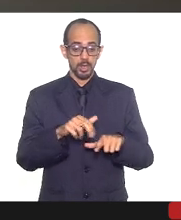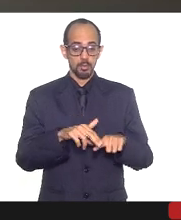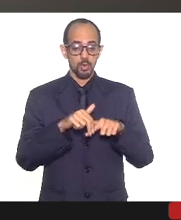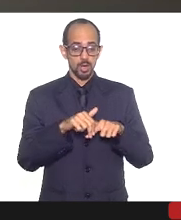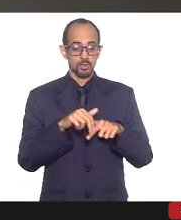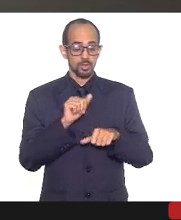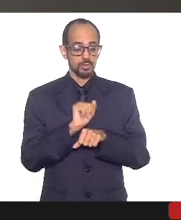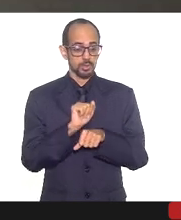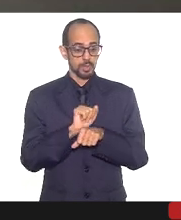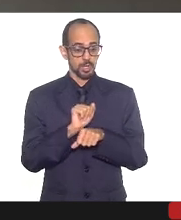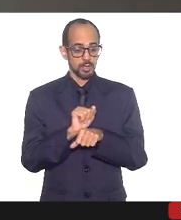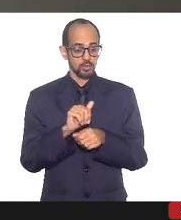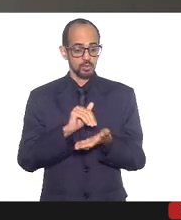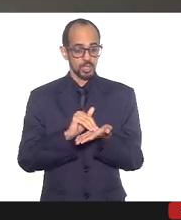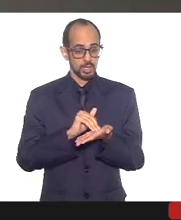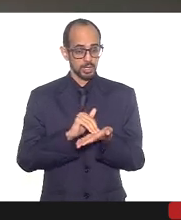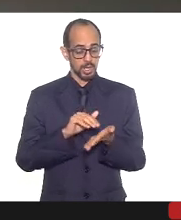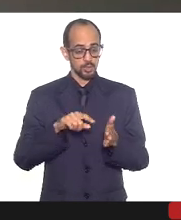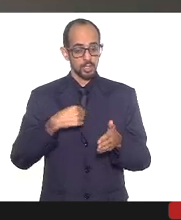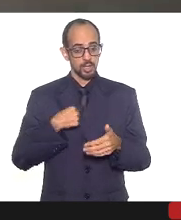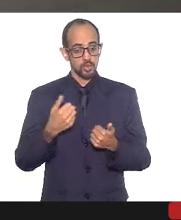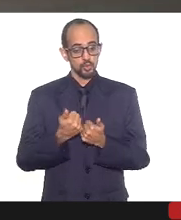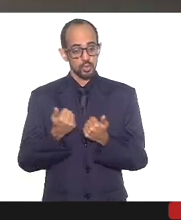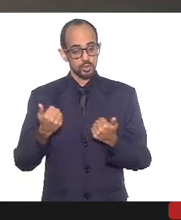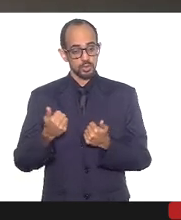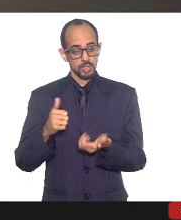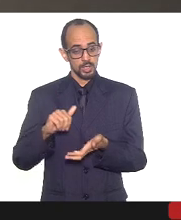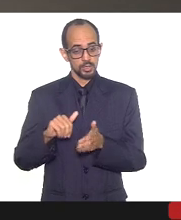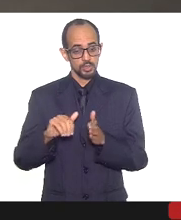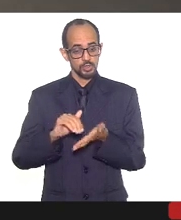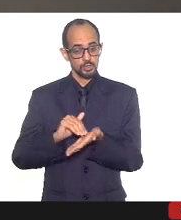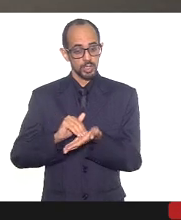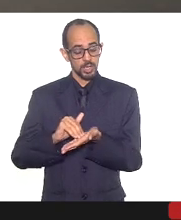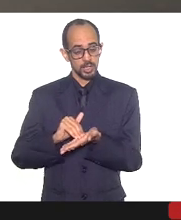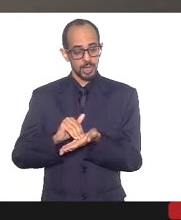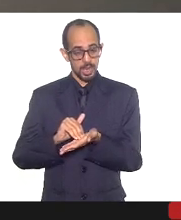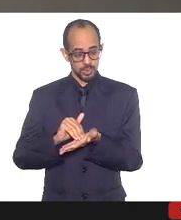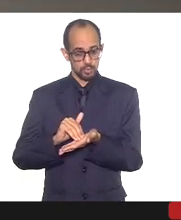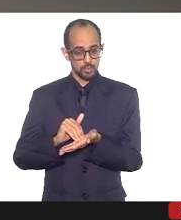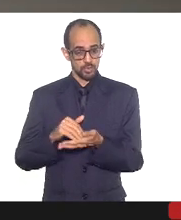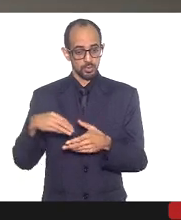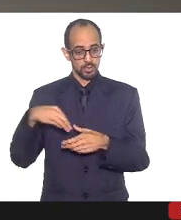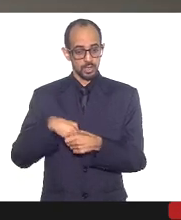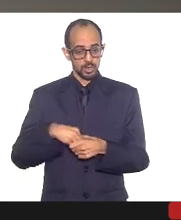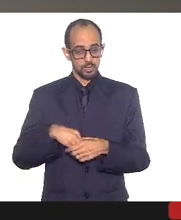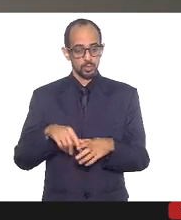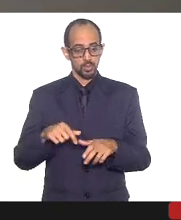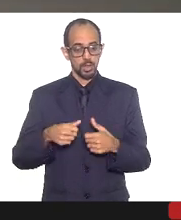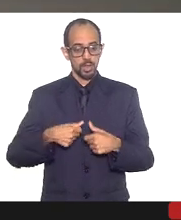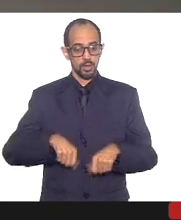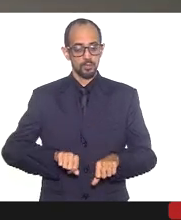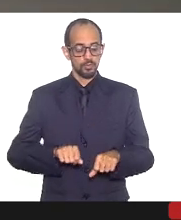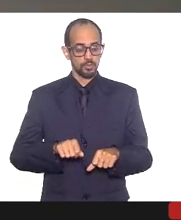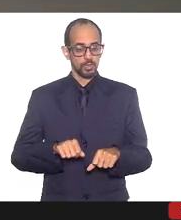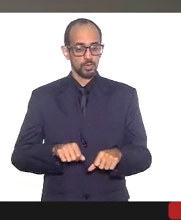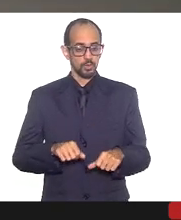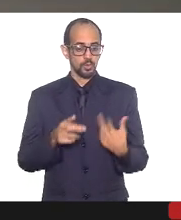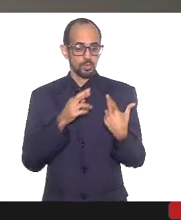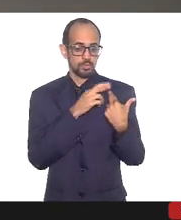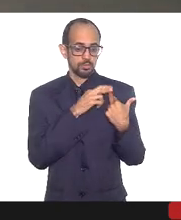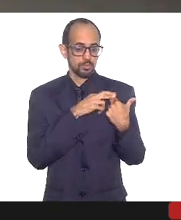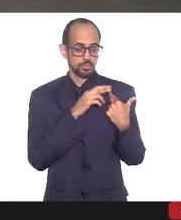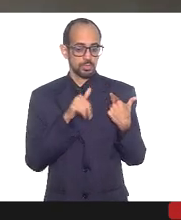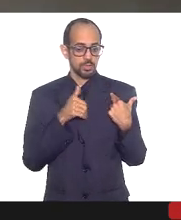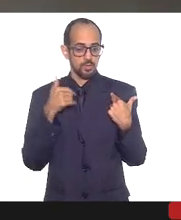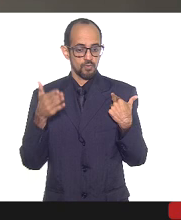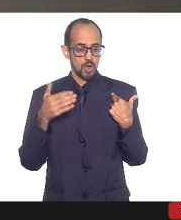como subsecretária de Controle Interno, aqui com o secretário Nelson Rocha. Ficou retido num compromisso externo, ontem esteve em Brasília